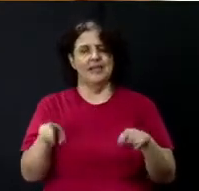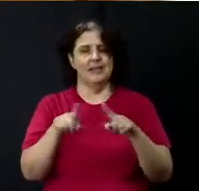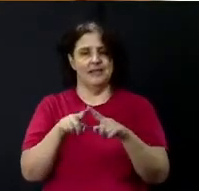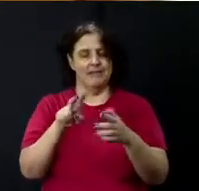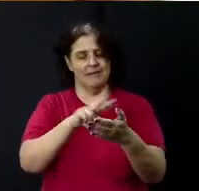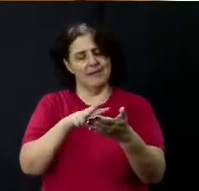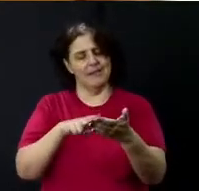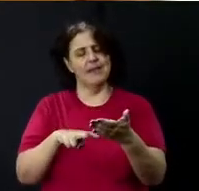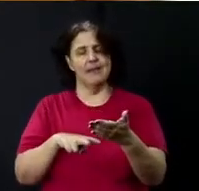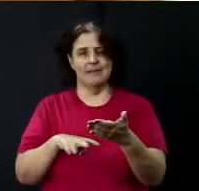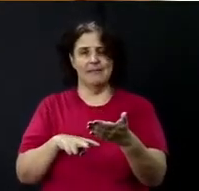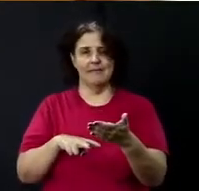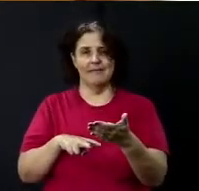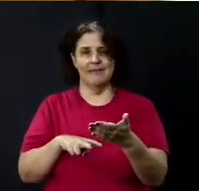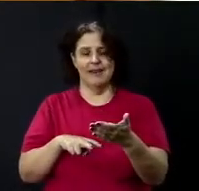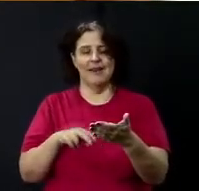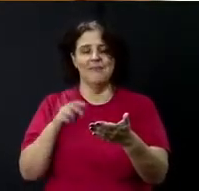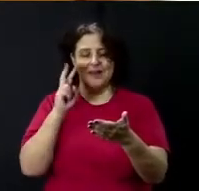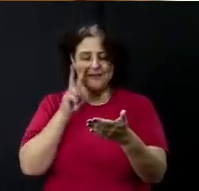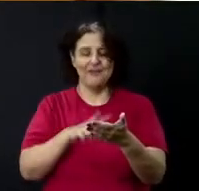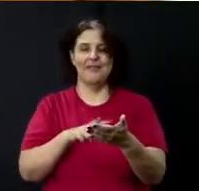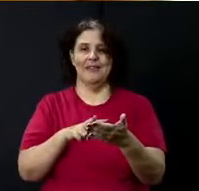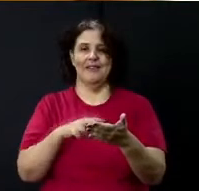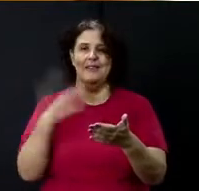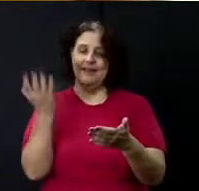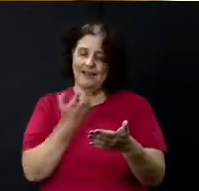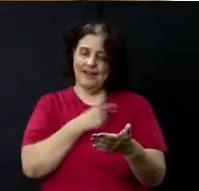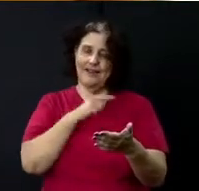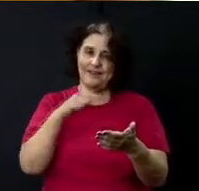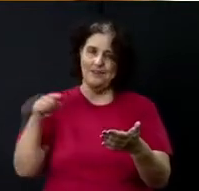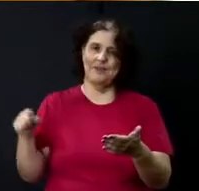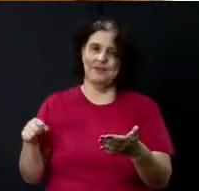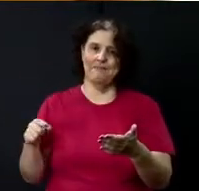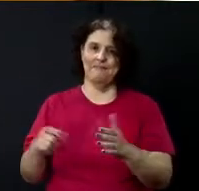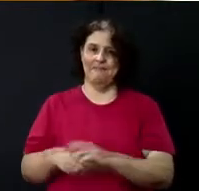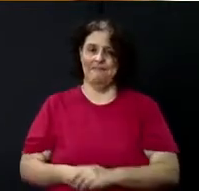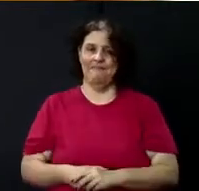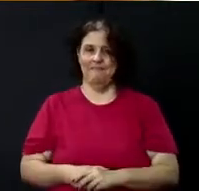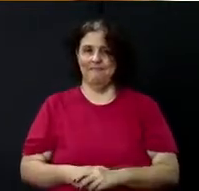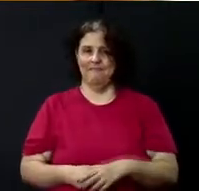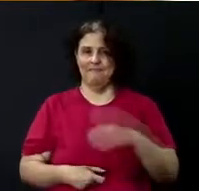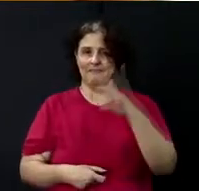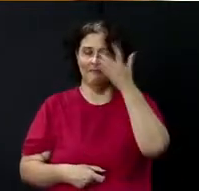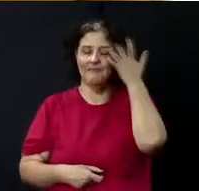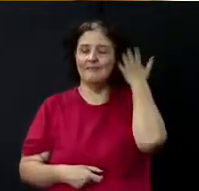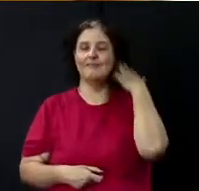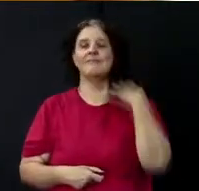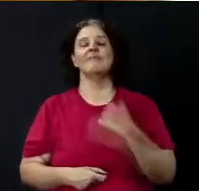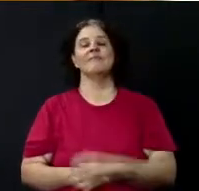maneiras o que é alguém progredindo e chegando então a uma nova realidade.